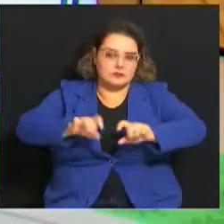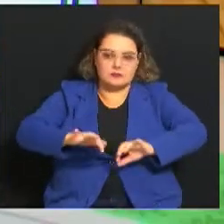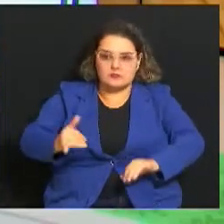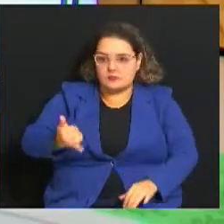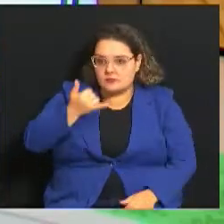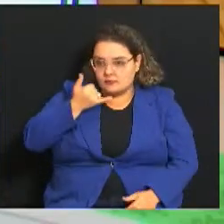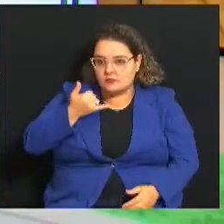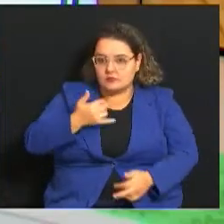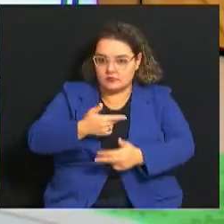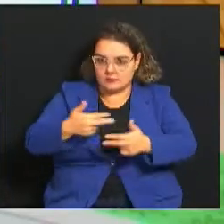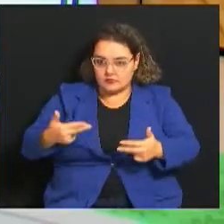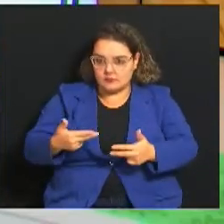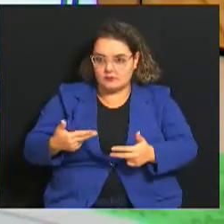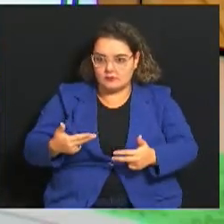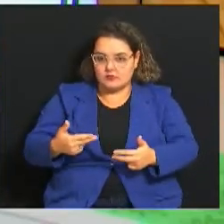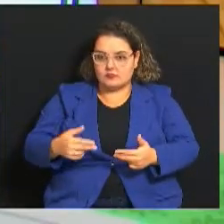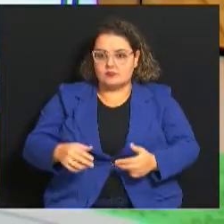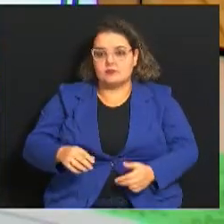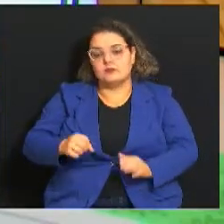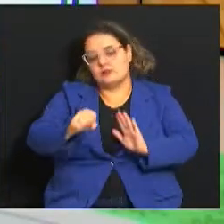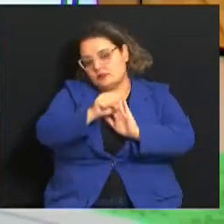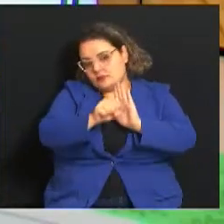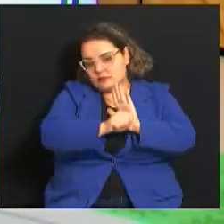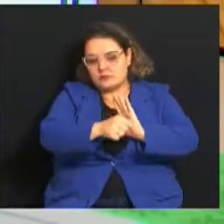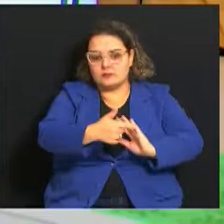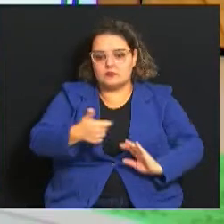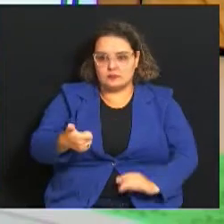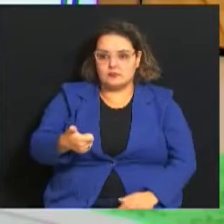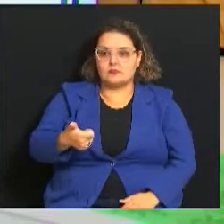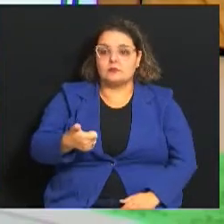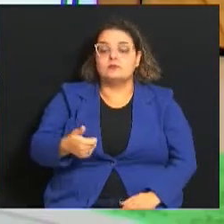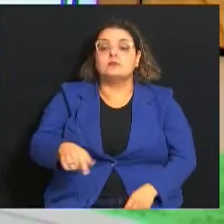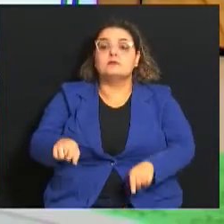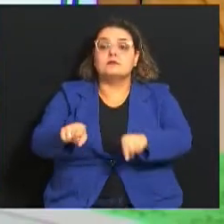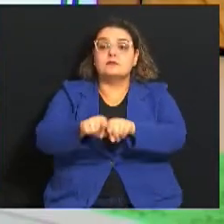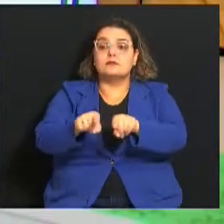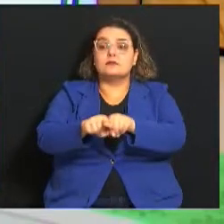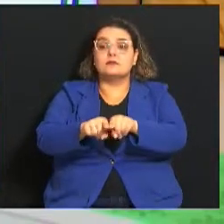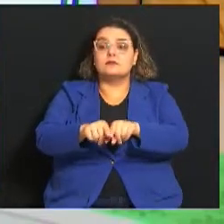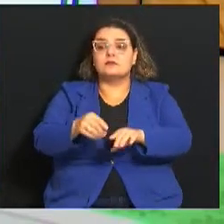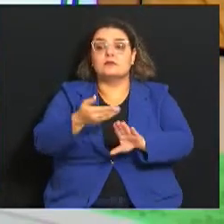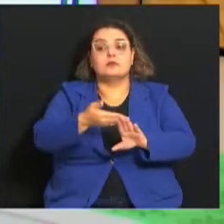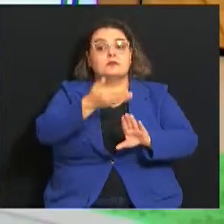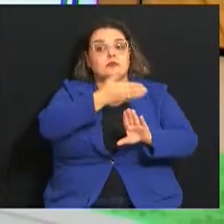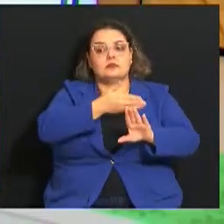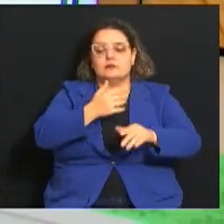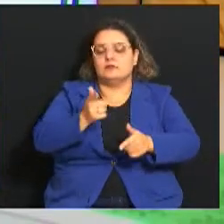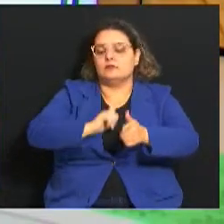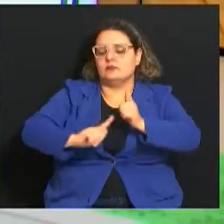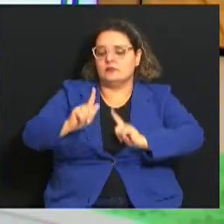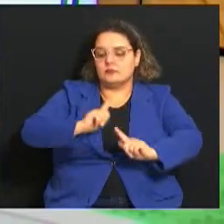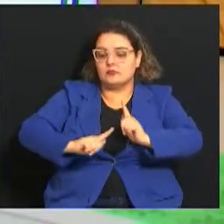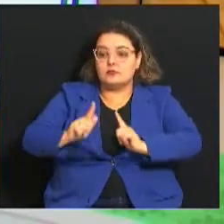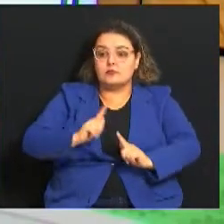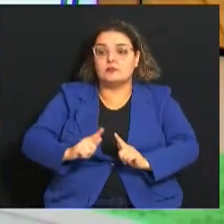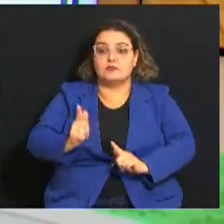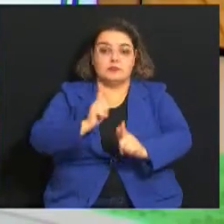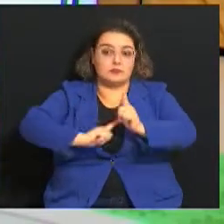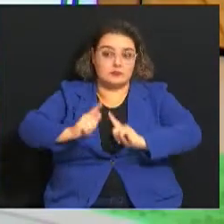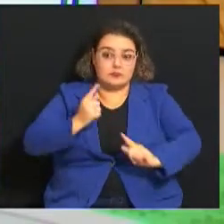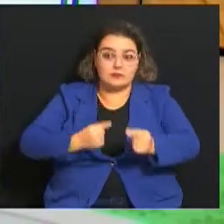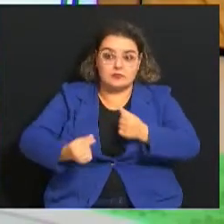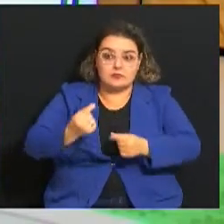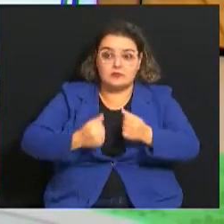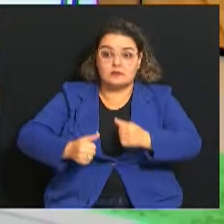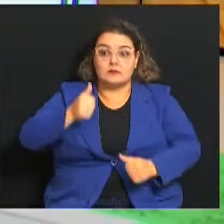coisas que estão colocadas hoje no século XXI, mas vem também toda a nossa ancestralidade, né? De gestão, a gestão financeira que a mulher preta